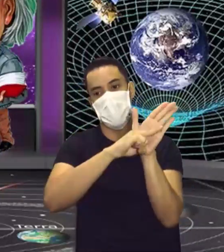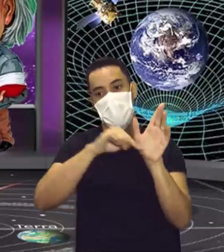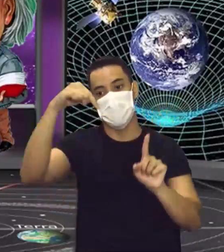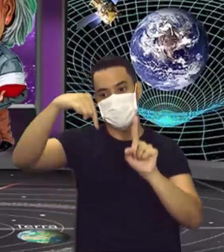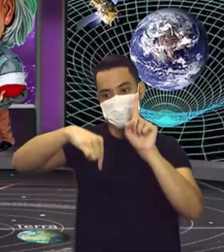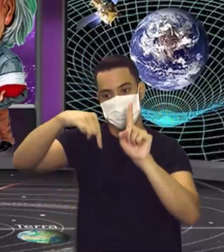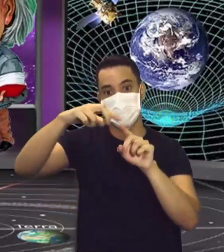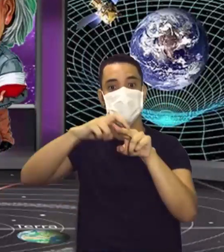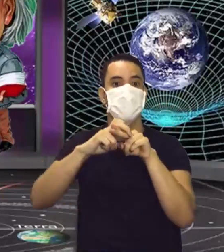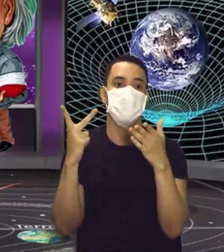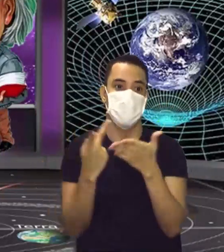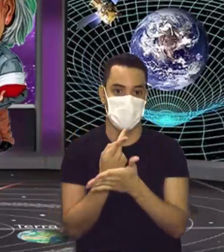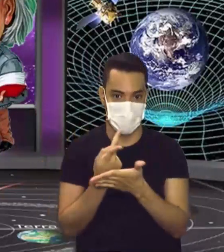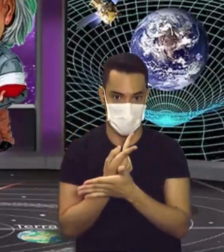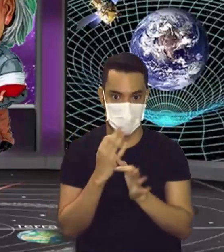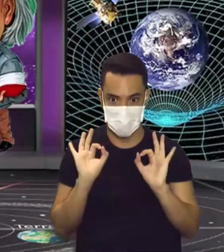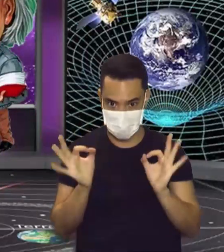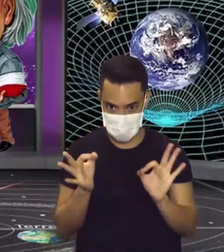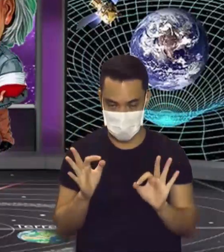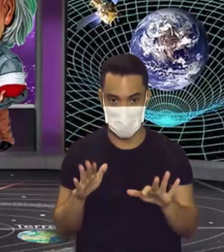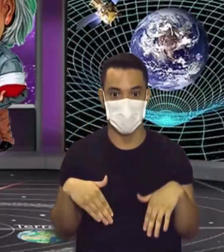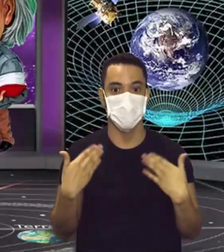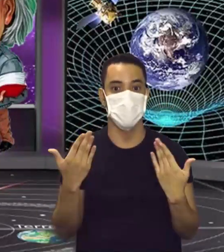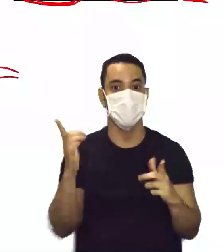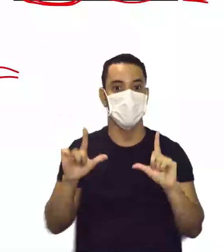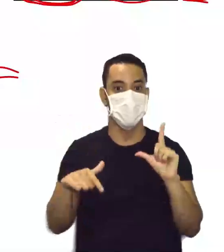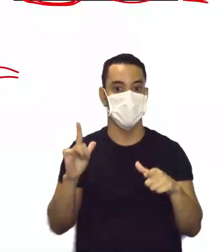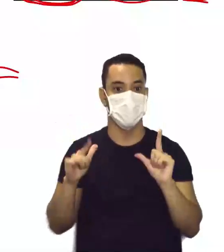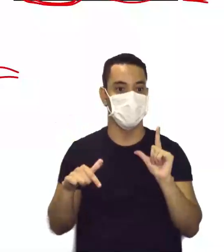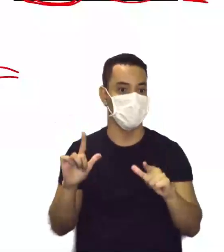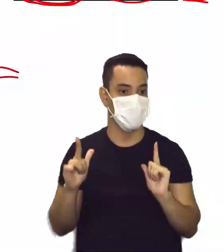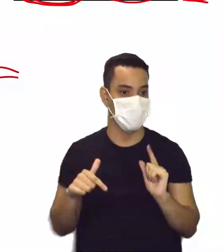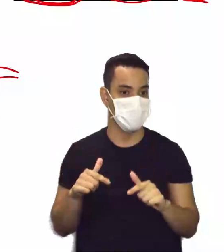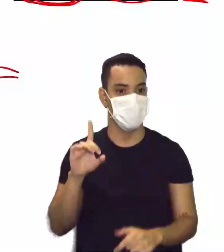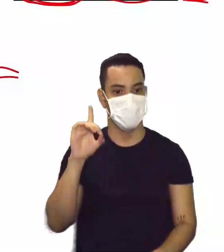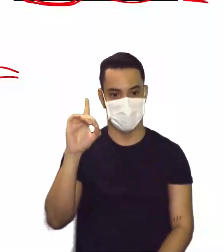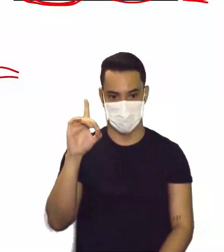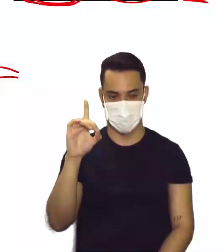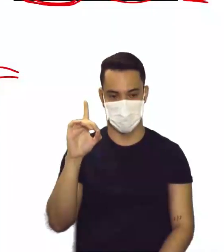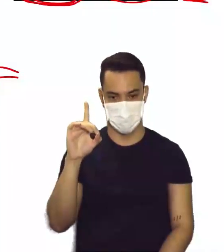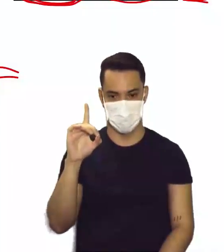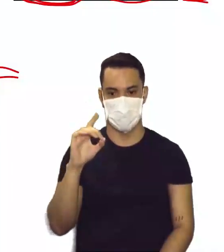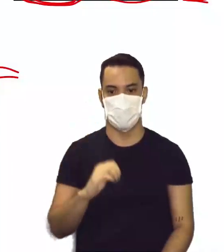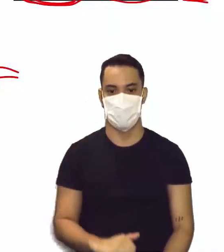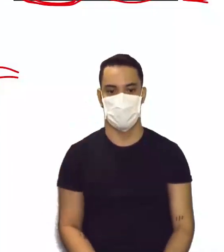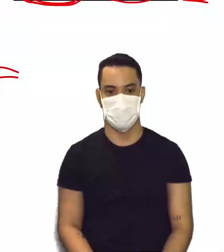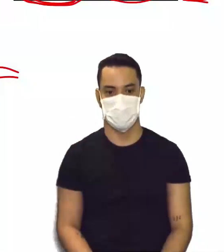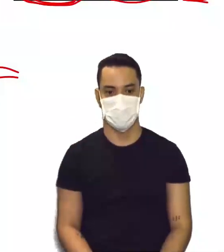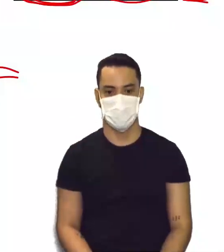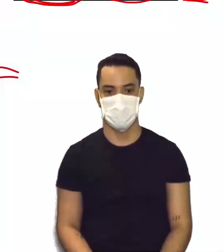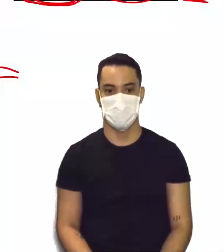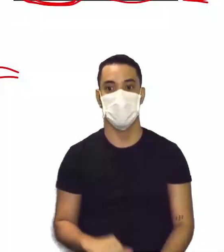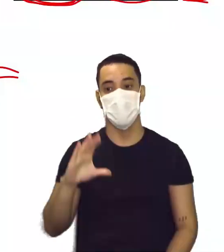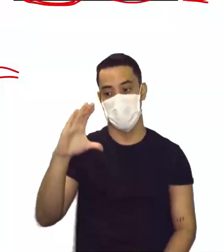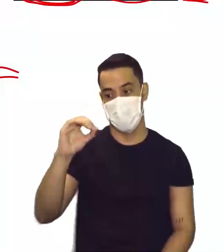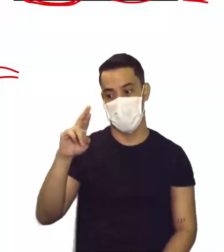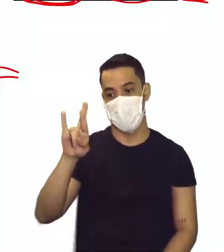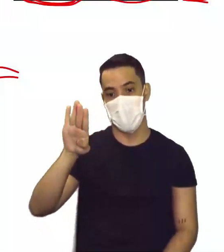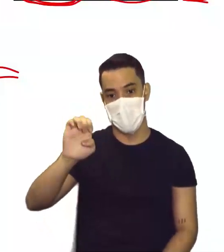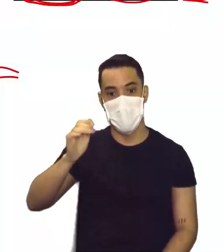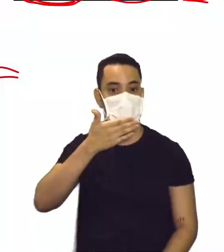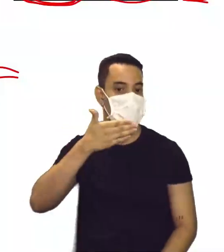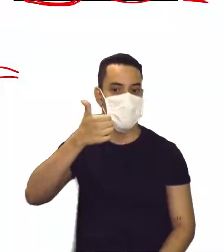errada aquela dali, tá bom? Ficamos ali com a letra D, olha lá. O cobre é o melhor